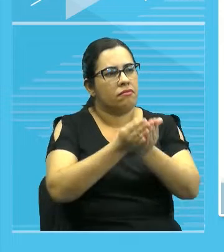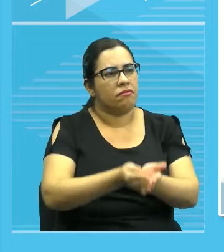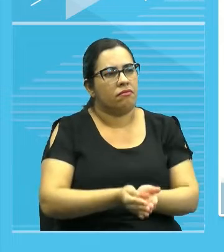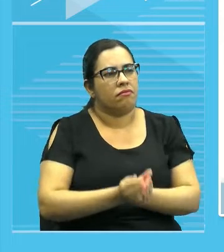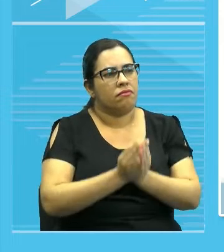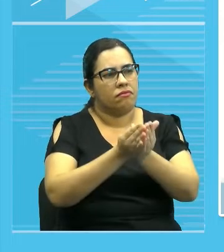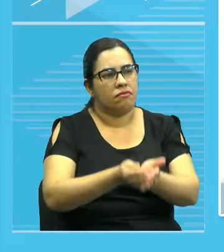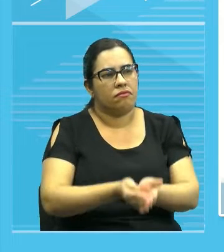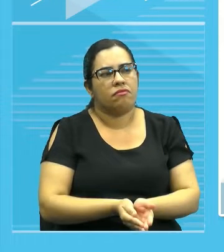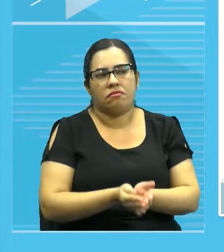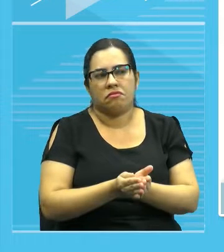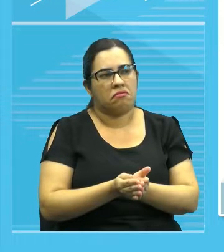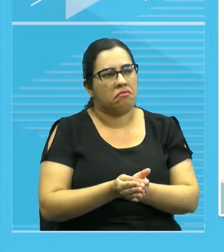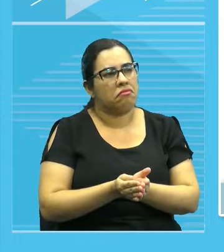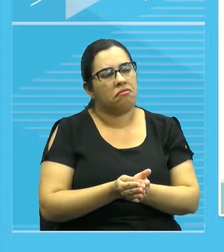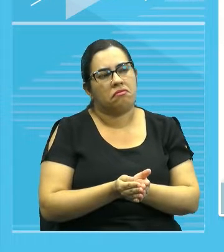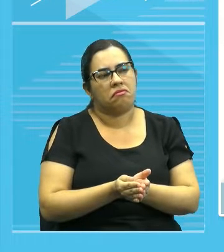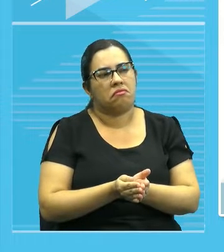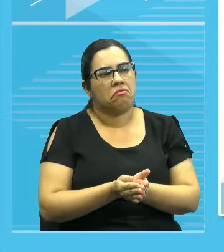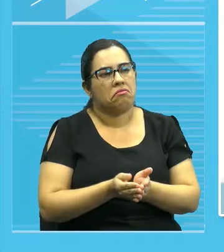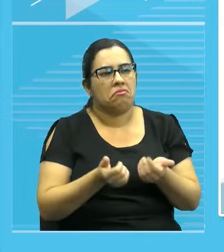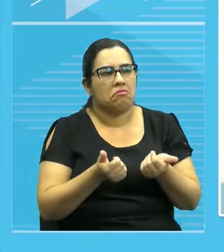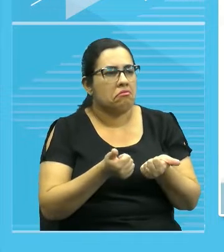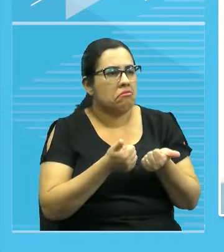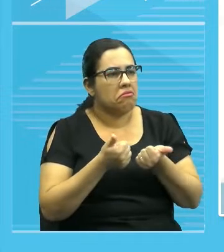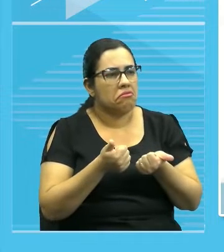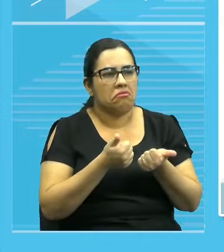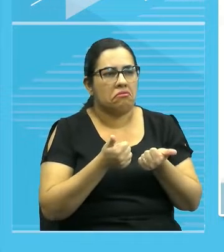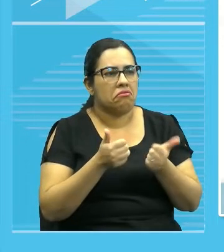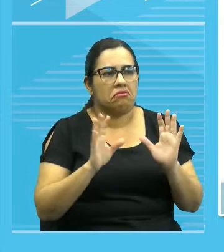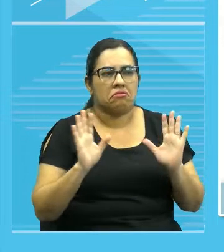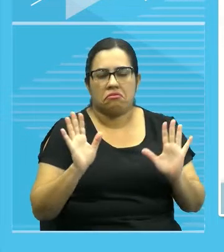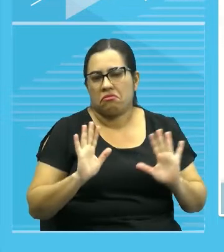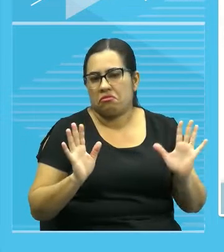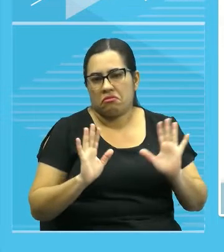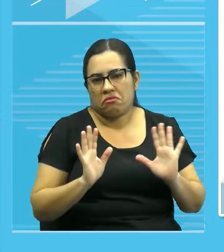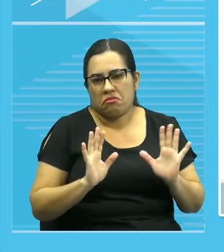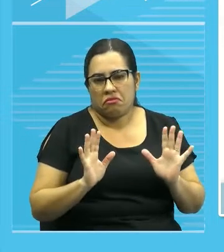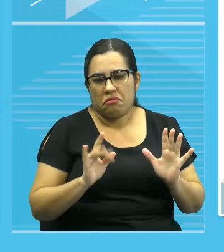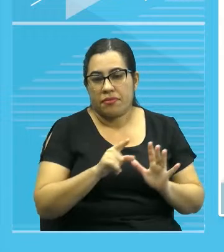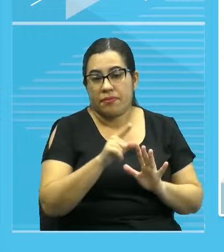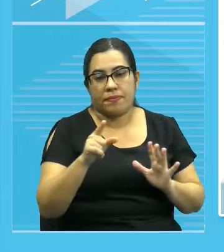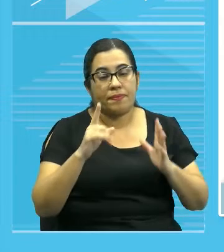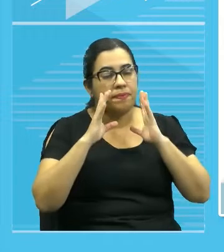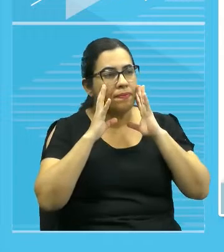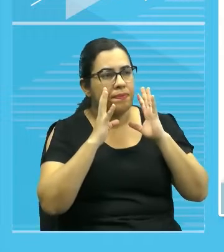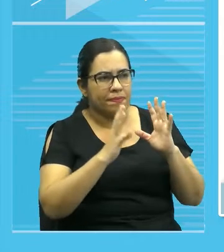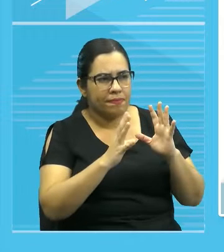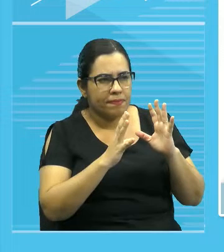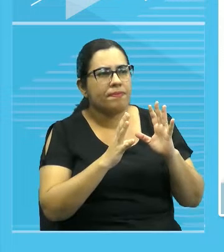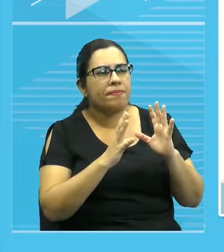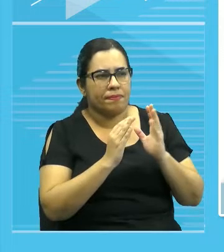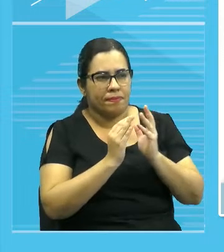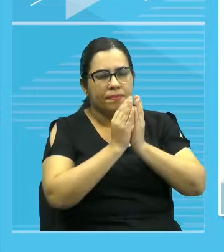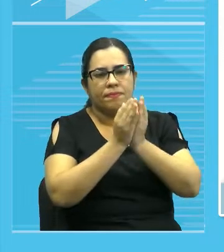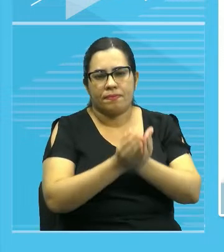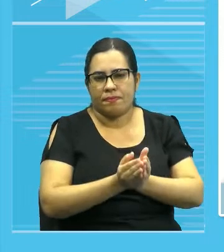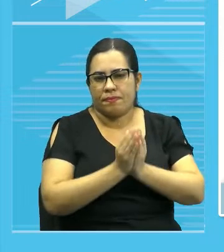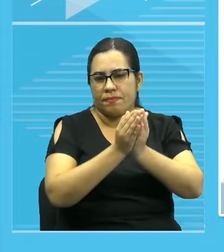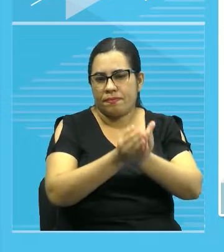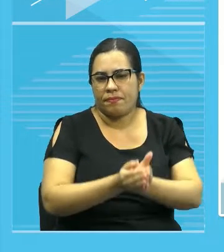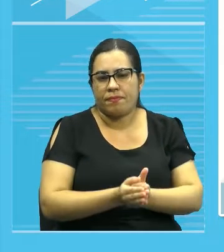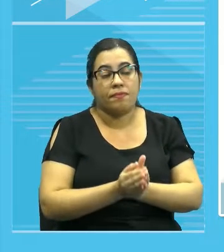o desenho Tá lá muito bem assim mas se você prestar com atenção saber que estão num barco